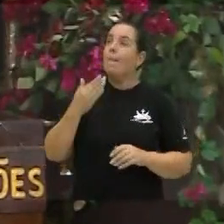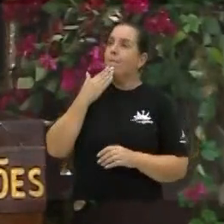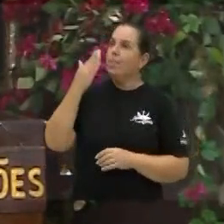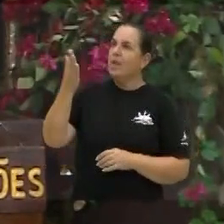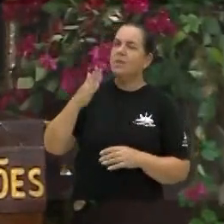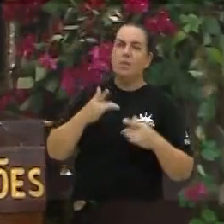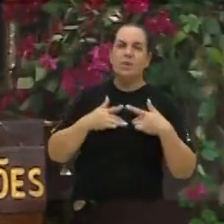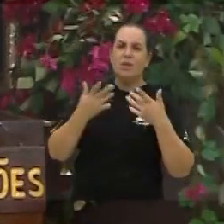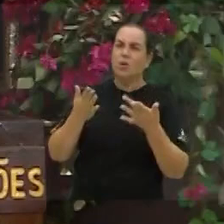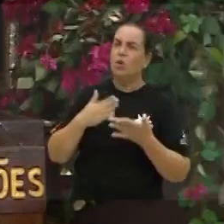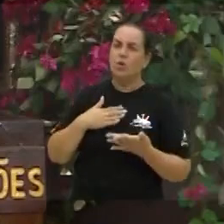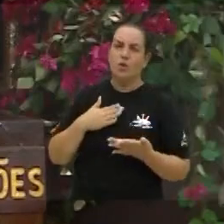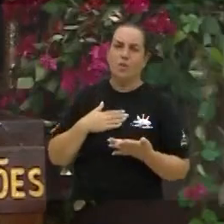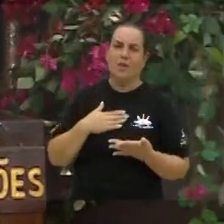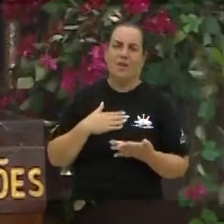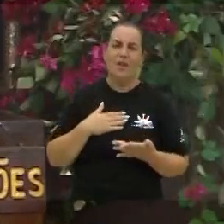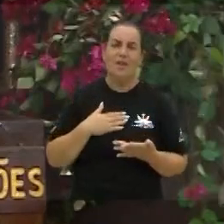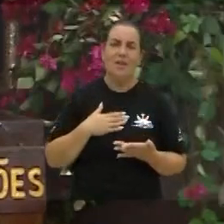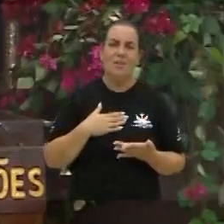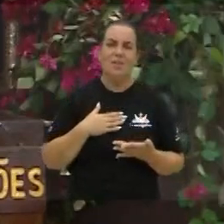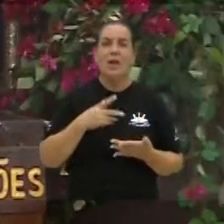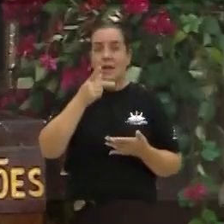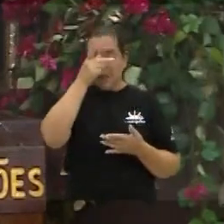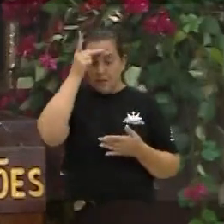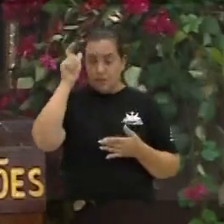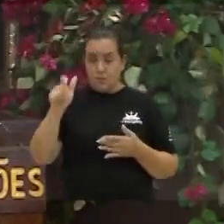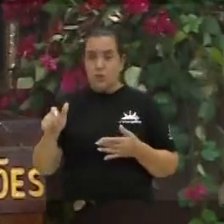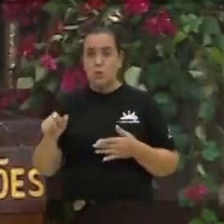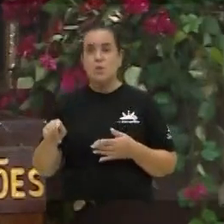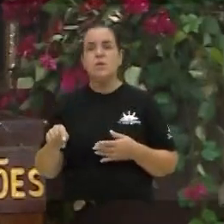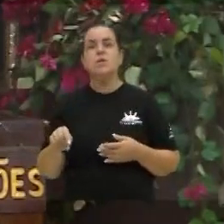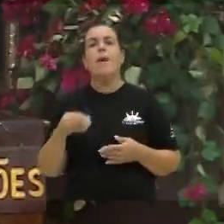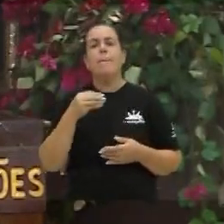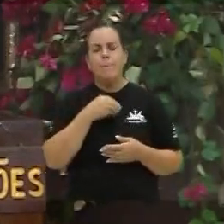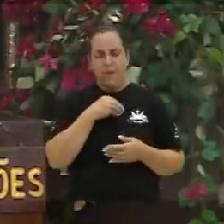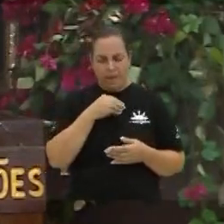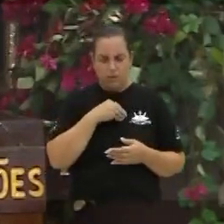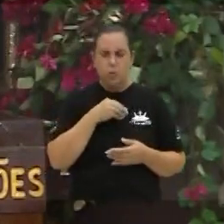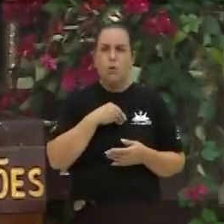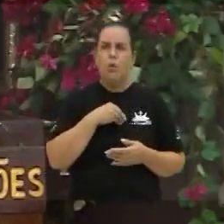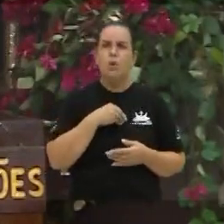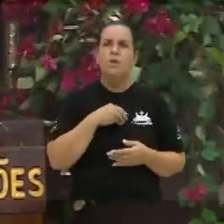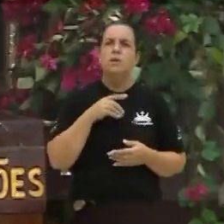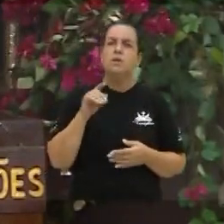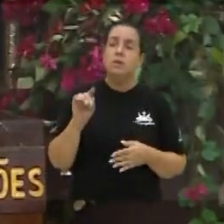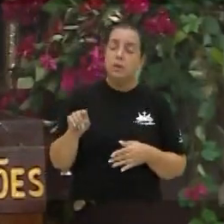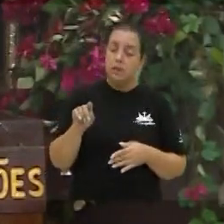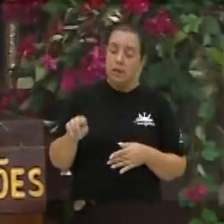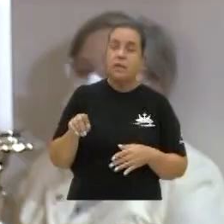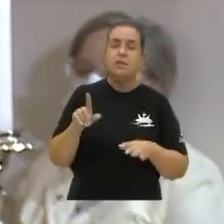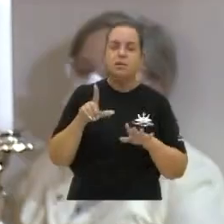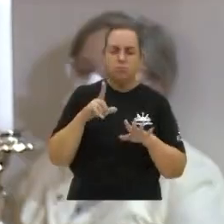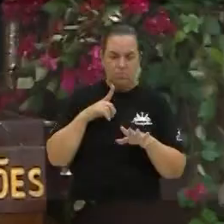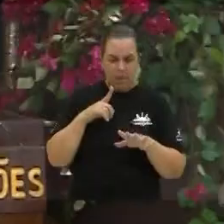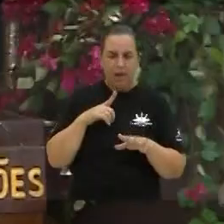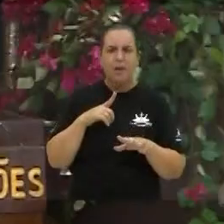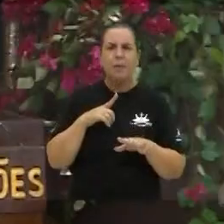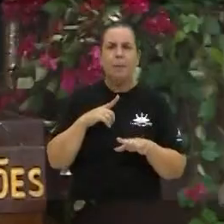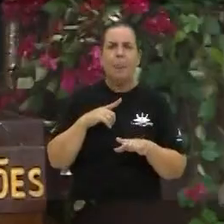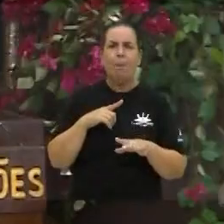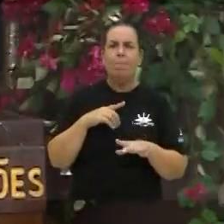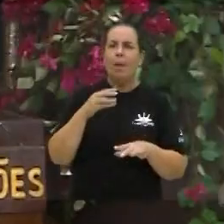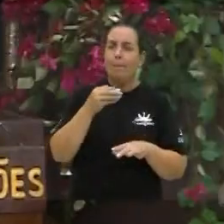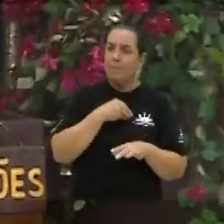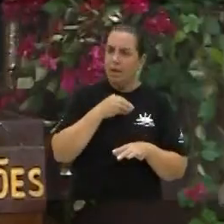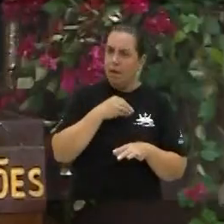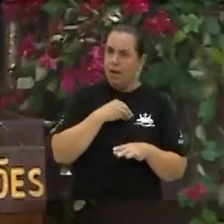minha misericórdia, que as pessoas mais pecadores, e se os pecados são escarlate,